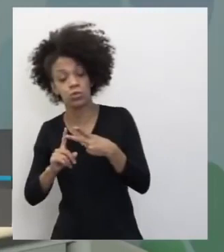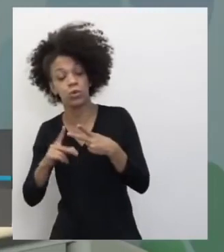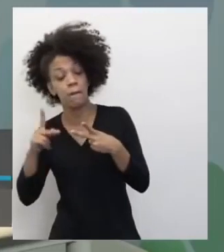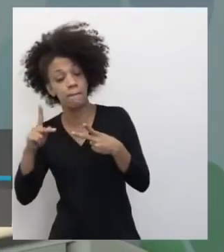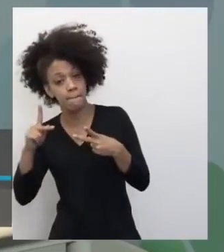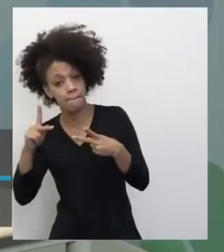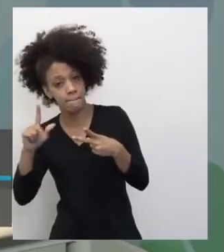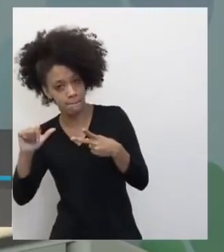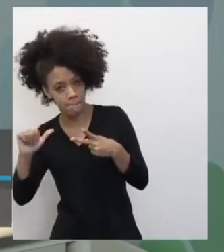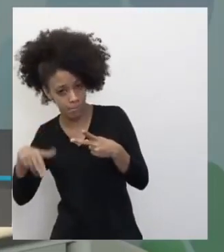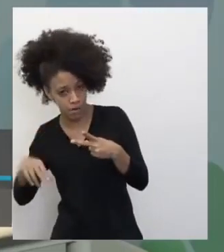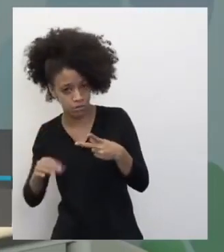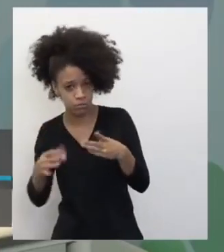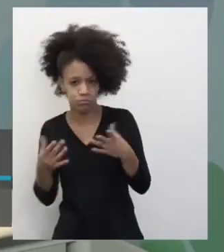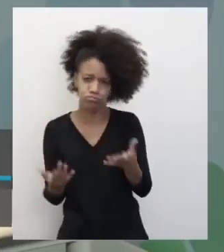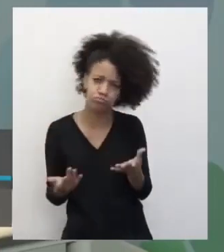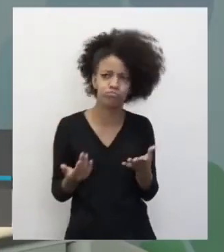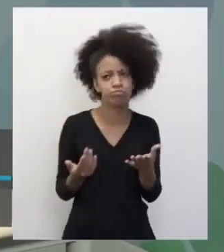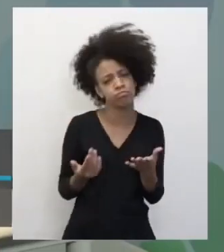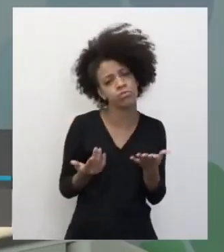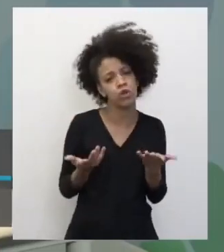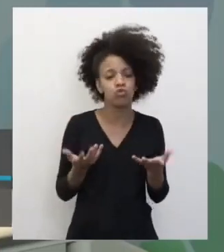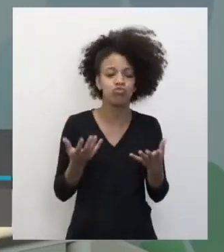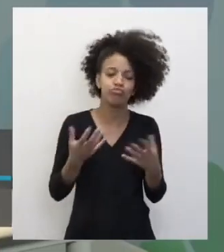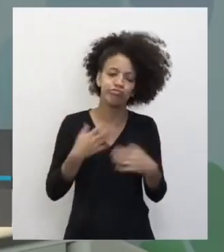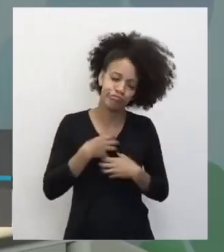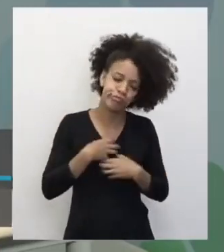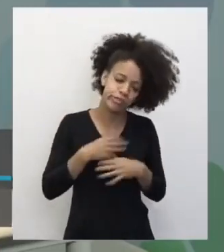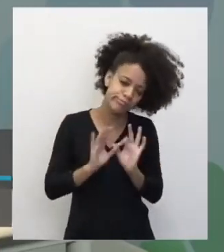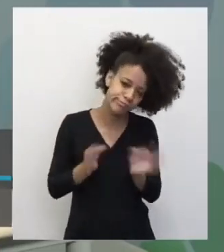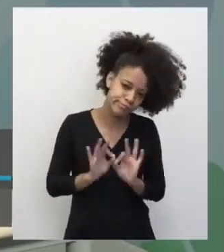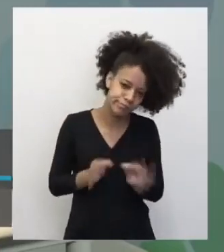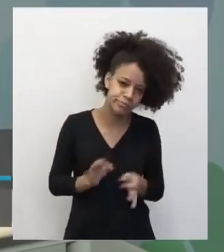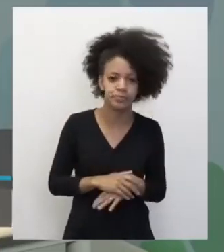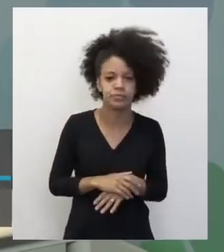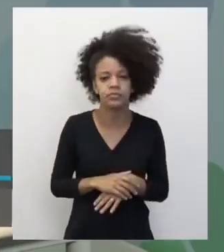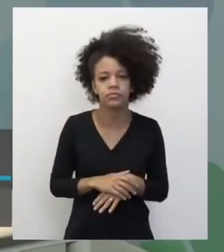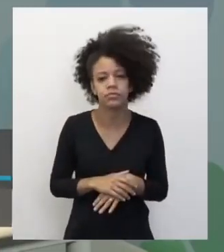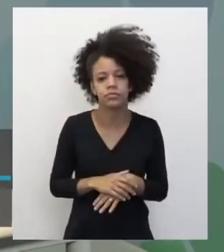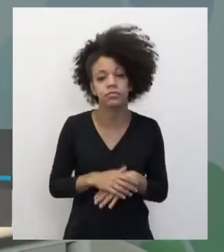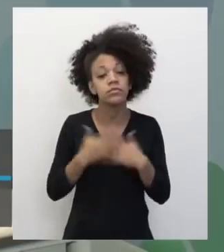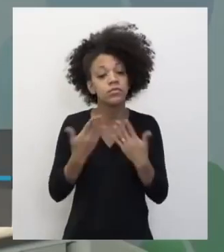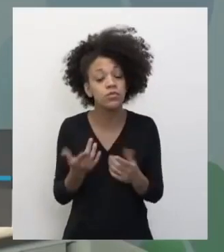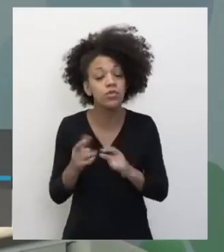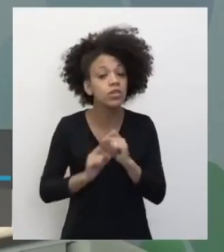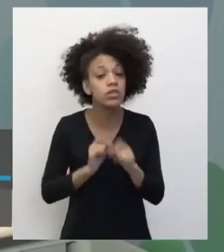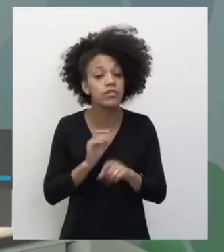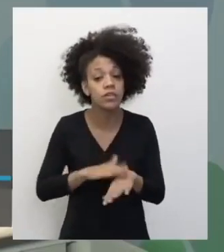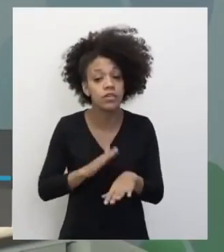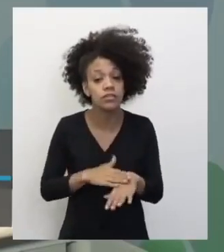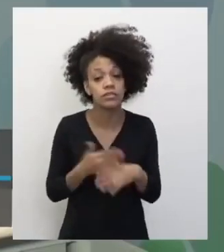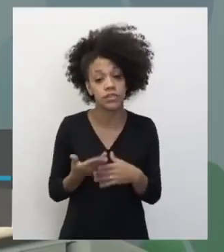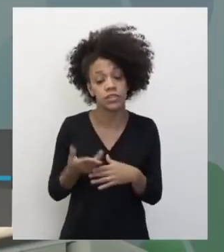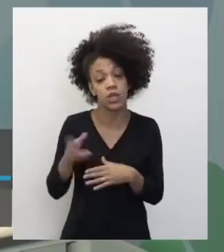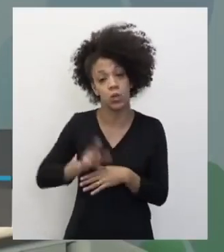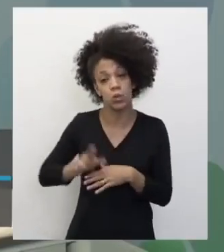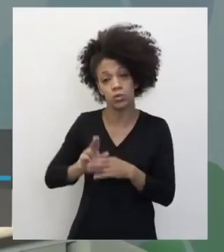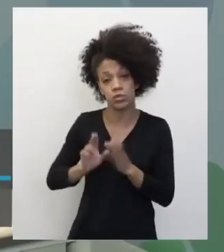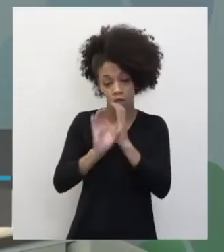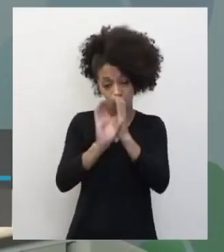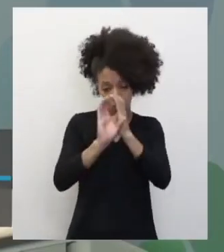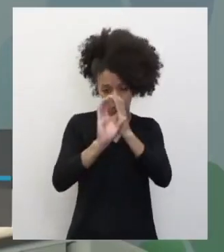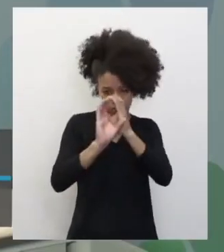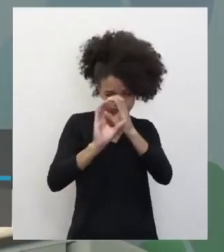assim, falando numa forma mais simples. Aí o que você faz? Você usa uma lente